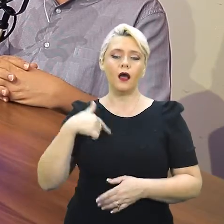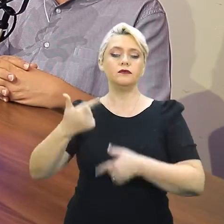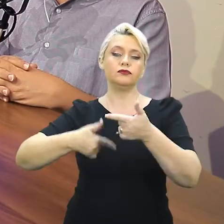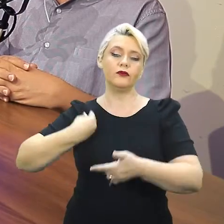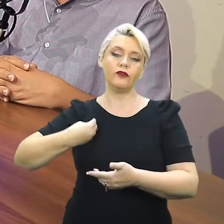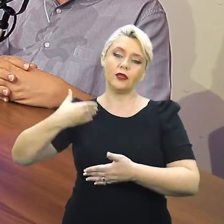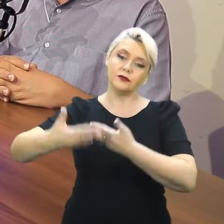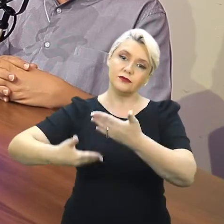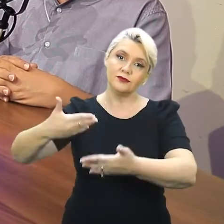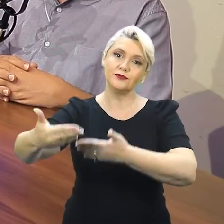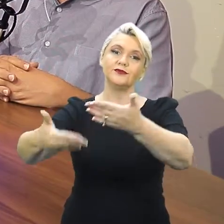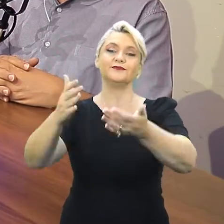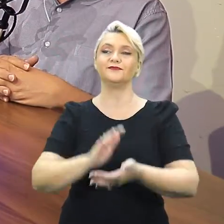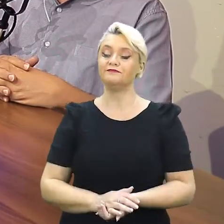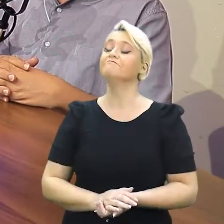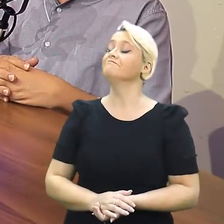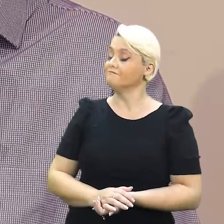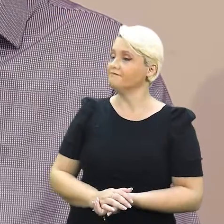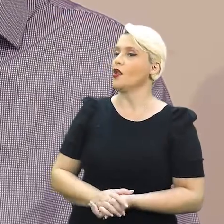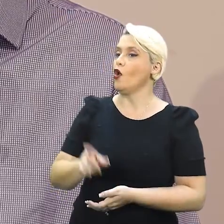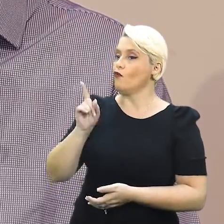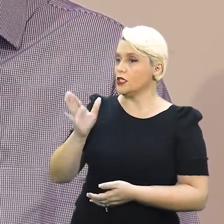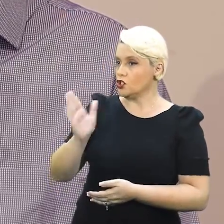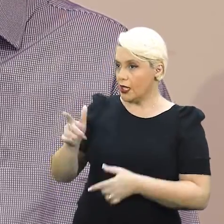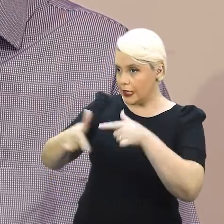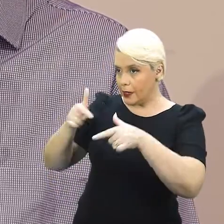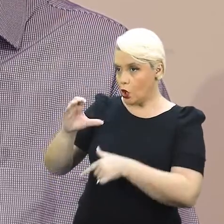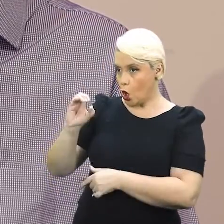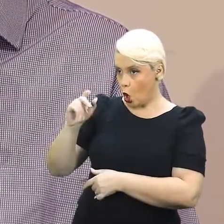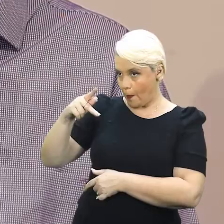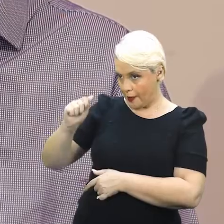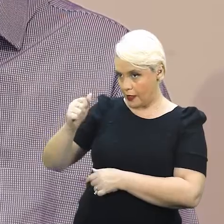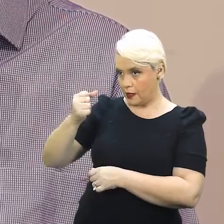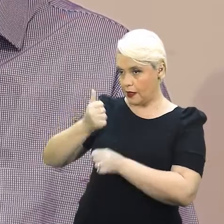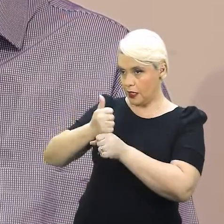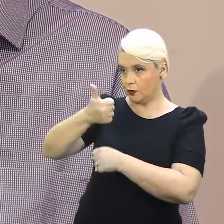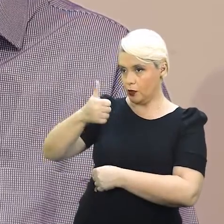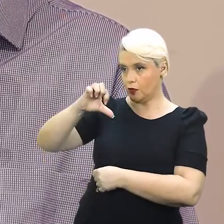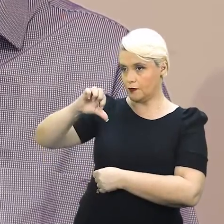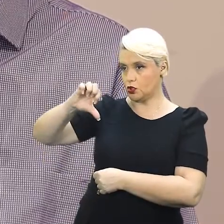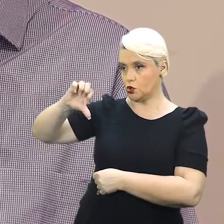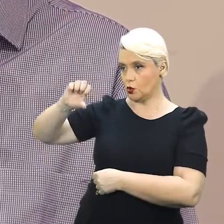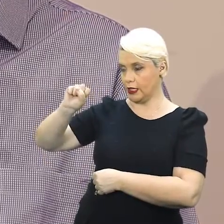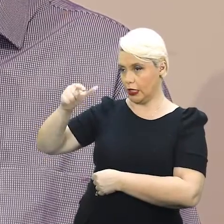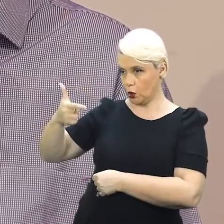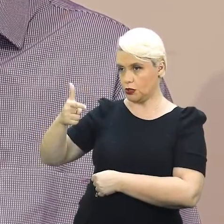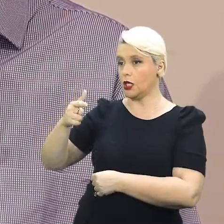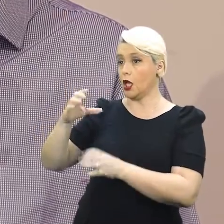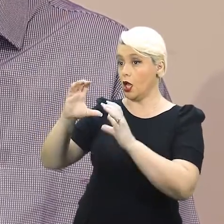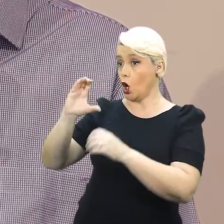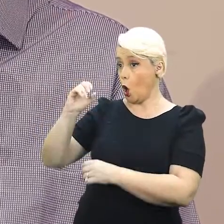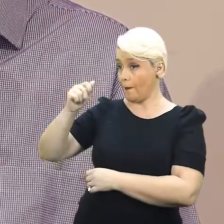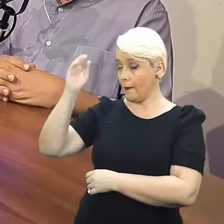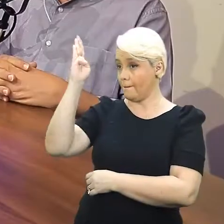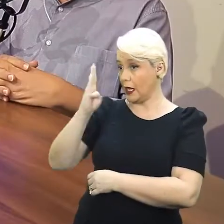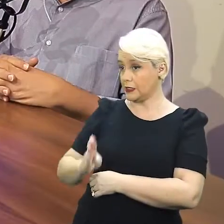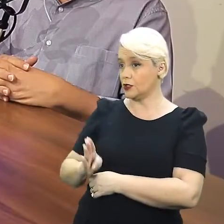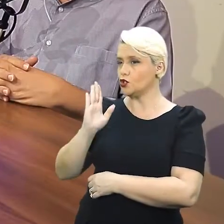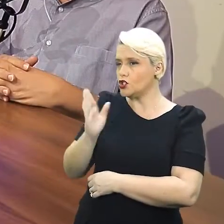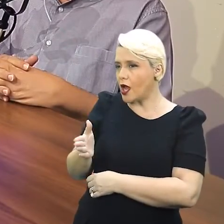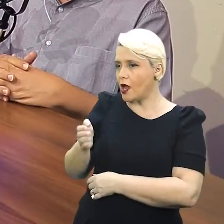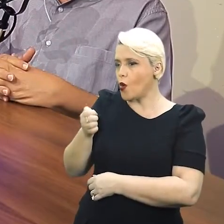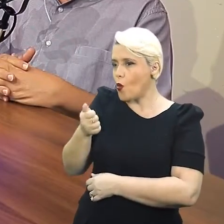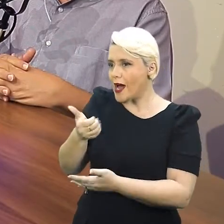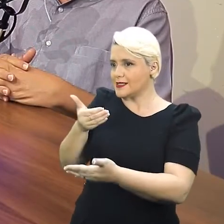foi. Você esteve na Copa de 1982, a Copa que o Brasil já chegou nela